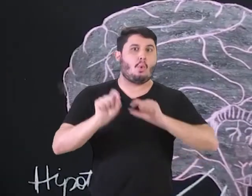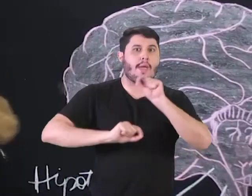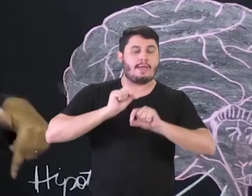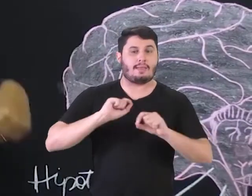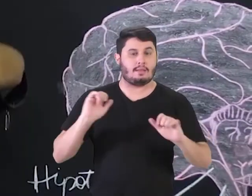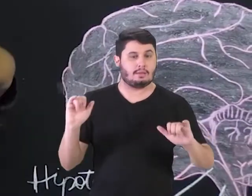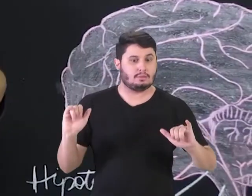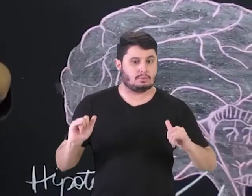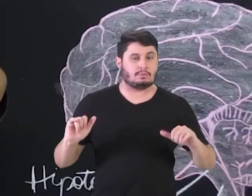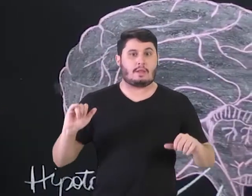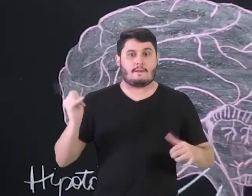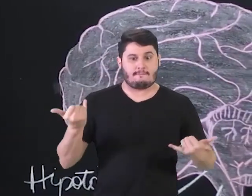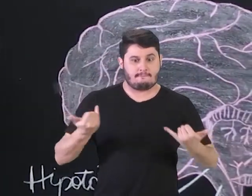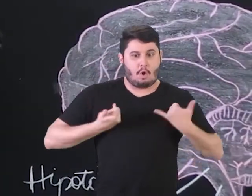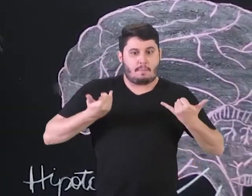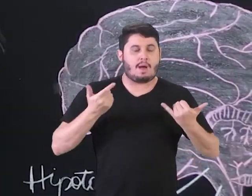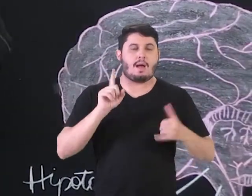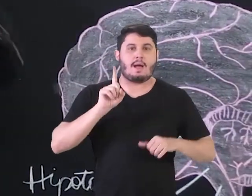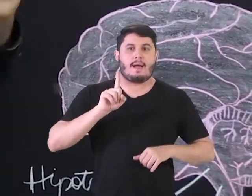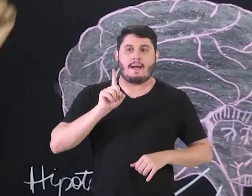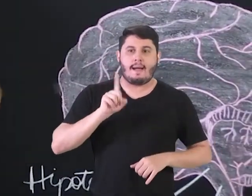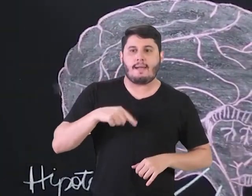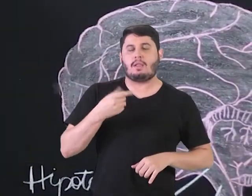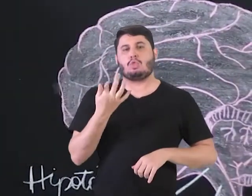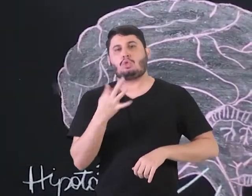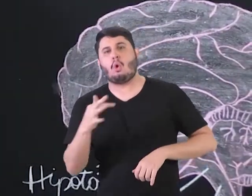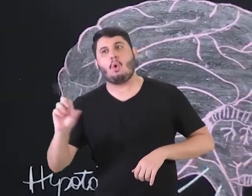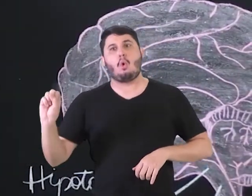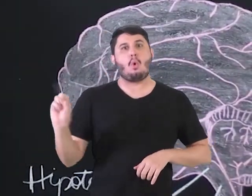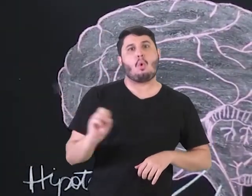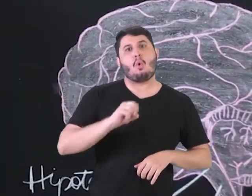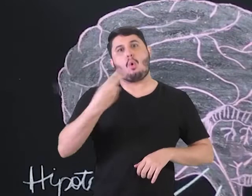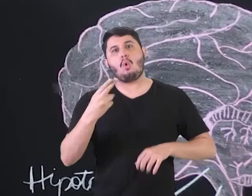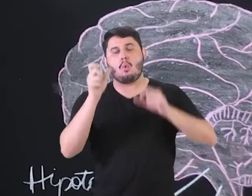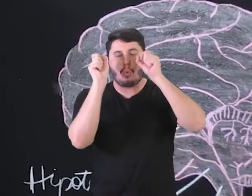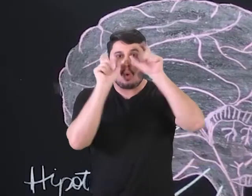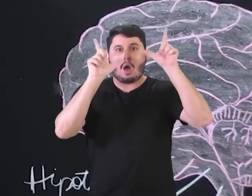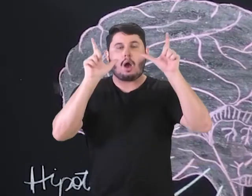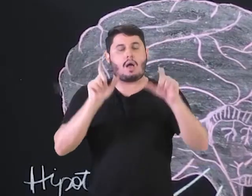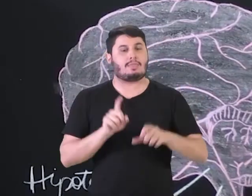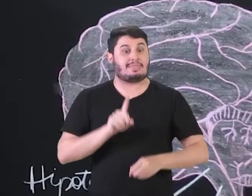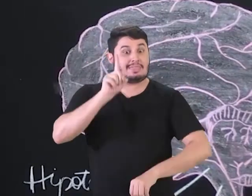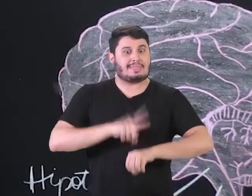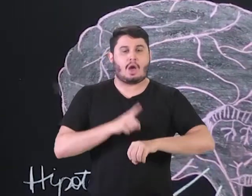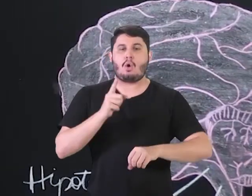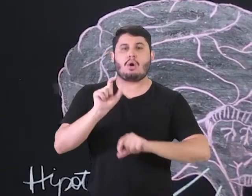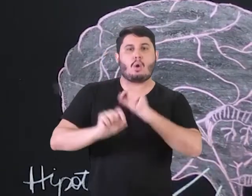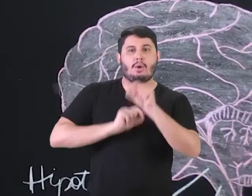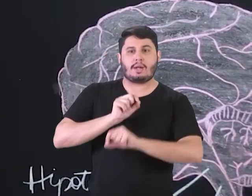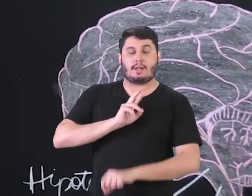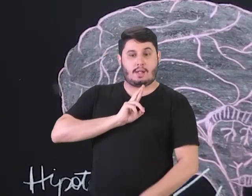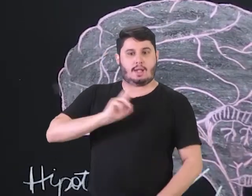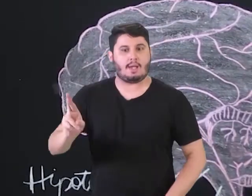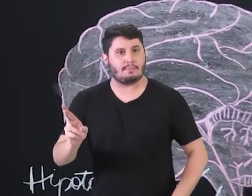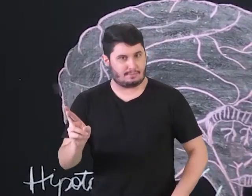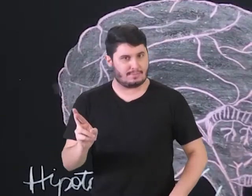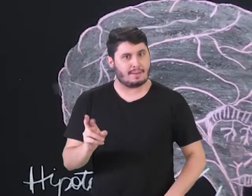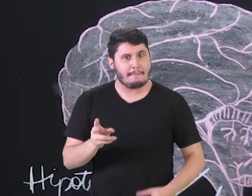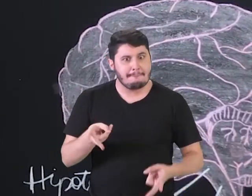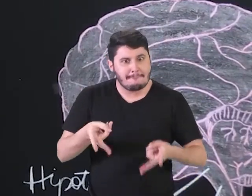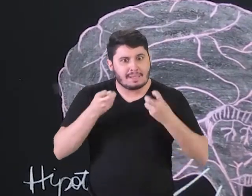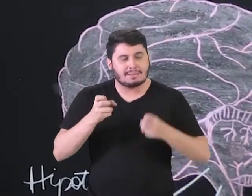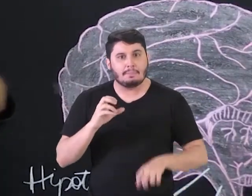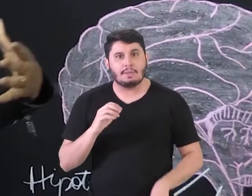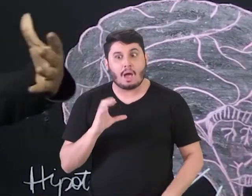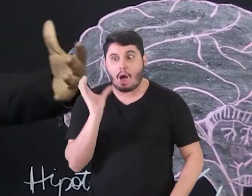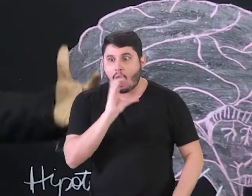alerta, vai passar pela sua medula, chega no seu cérebro, volta a resposta para você reagir. Olha que impressionante como é rápido